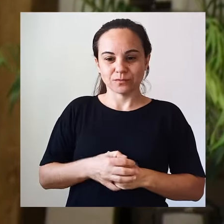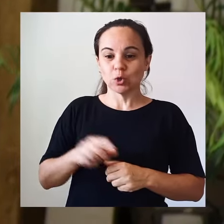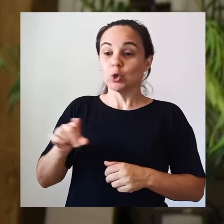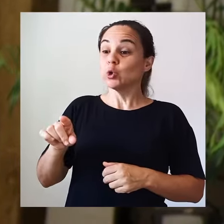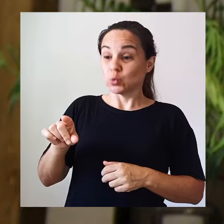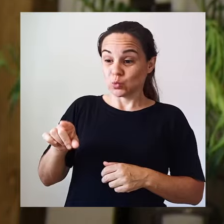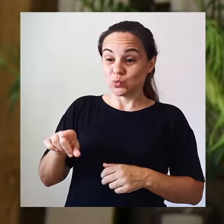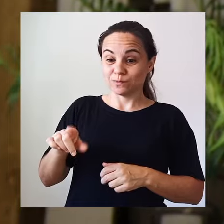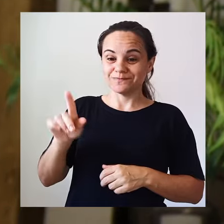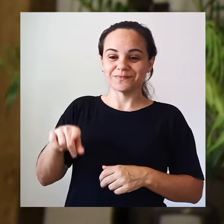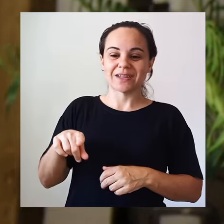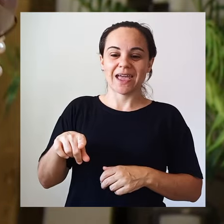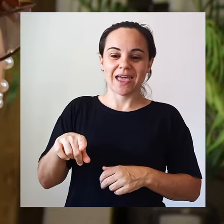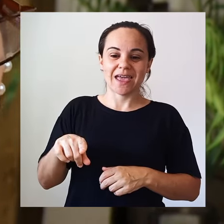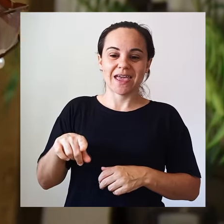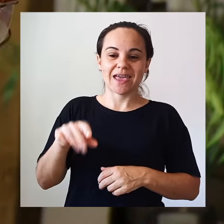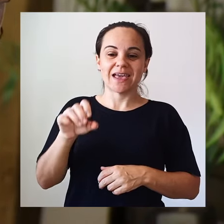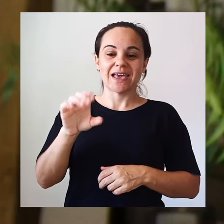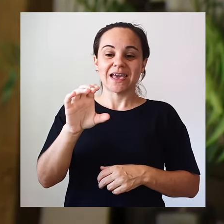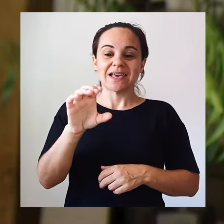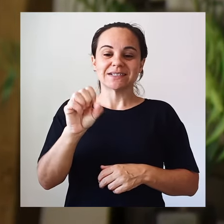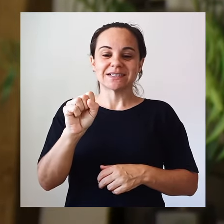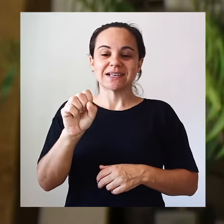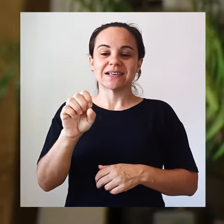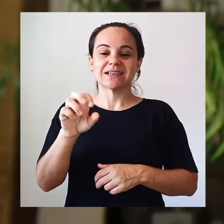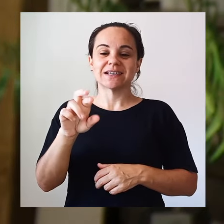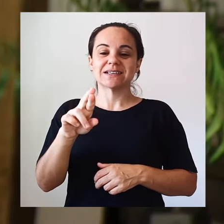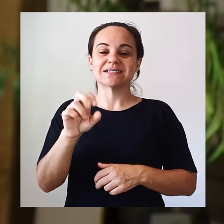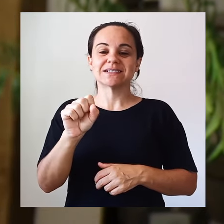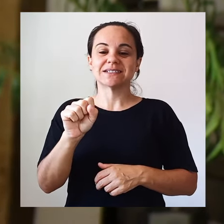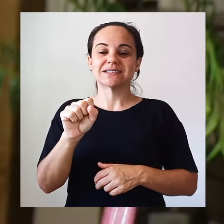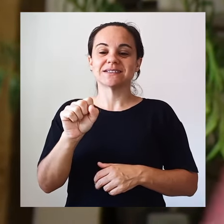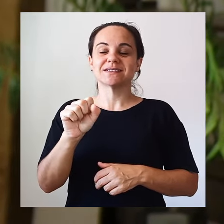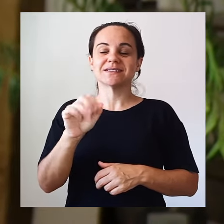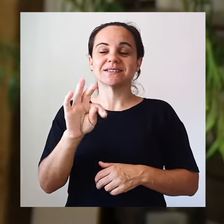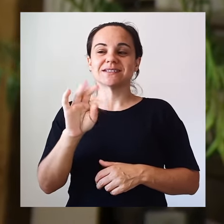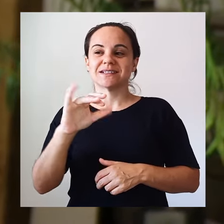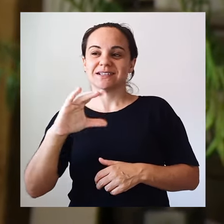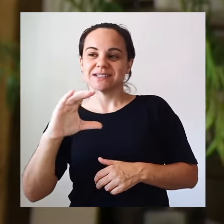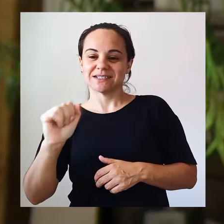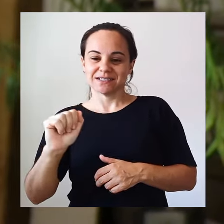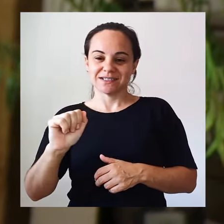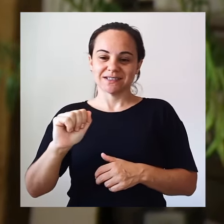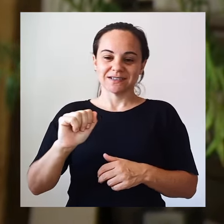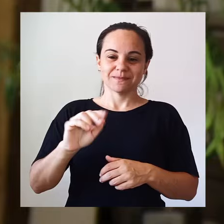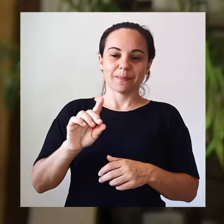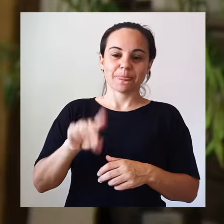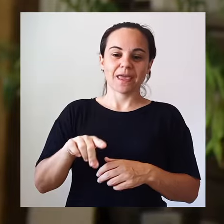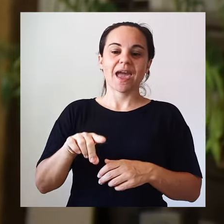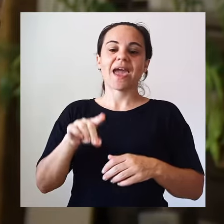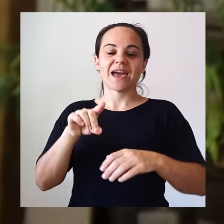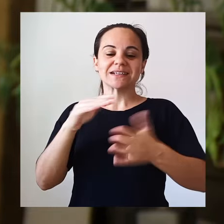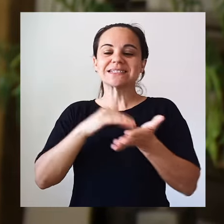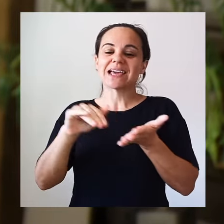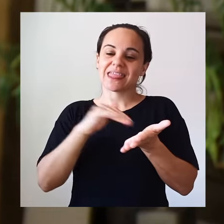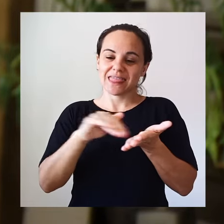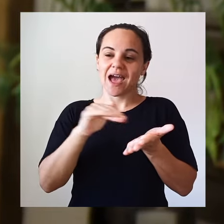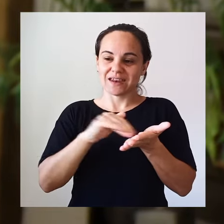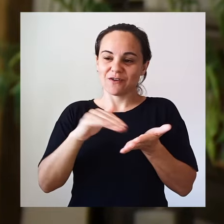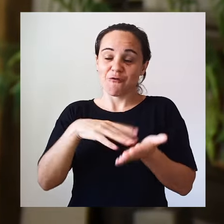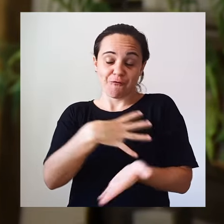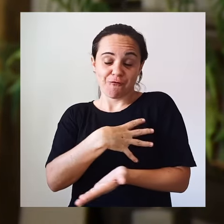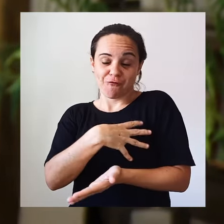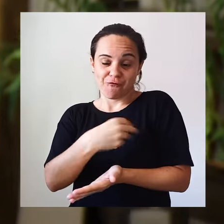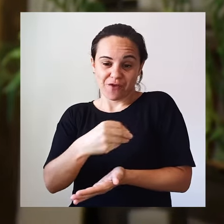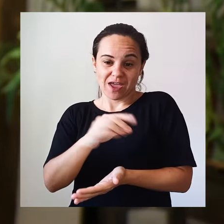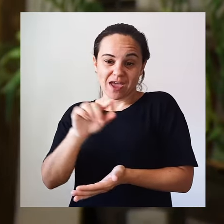Tu vai ser a Cesercy, que é a secretária da Celestina, filha da